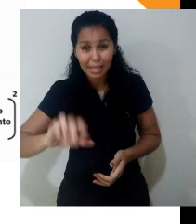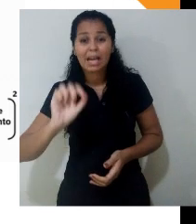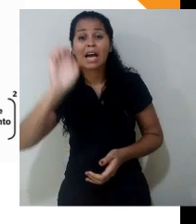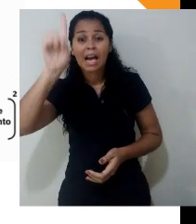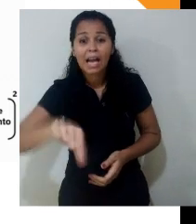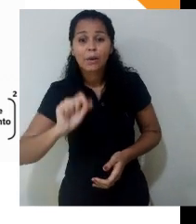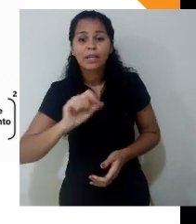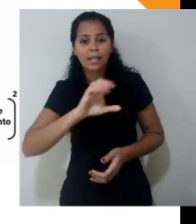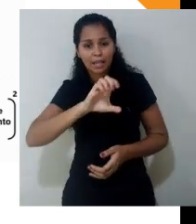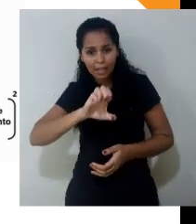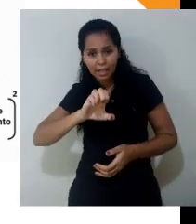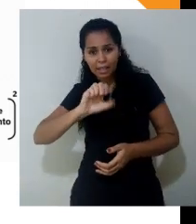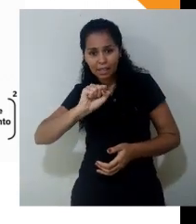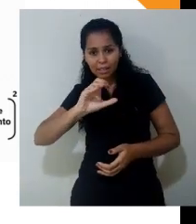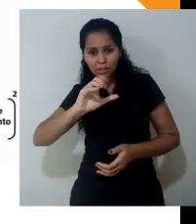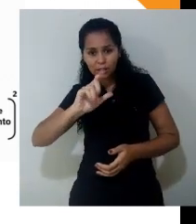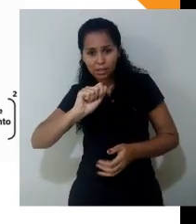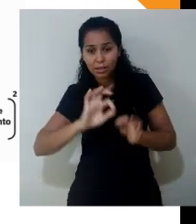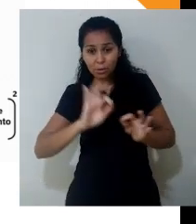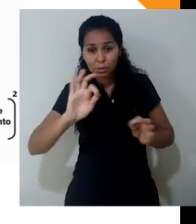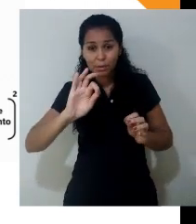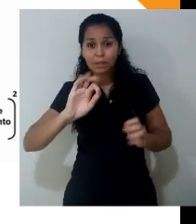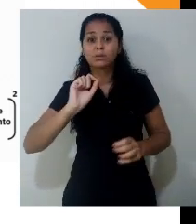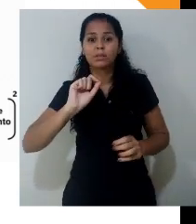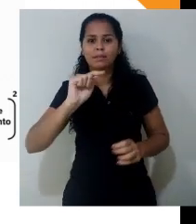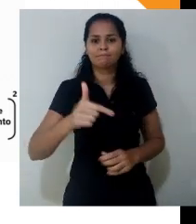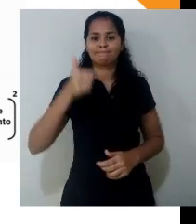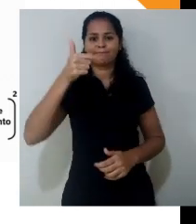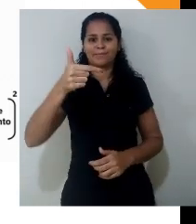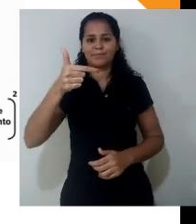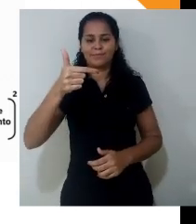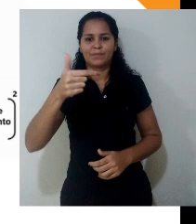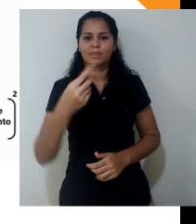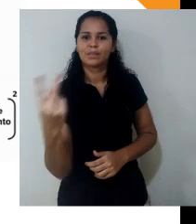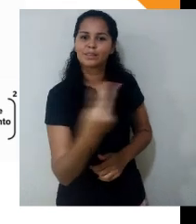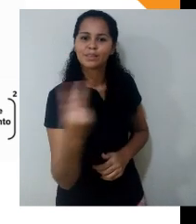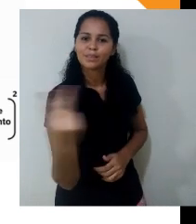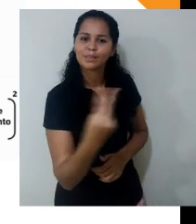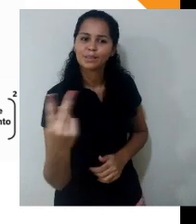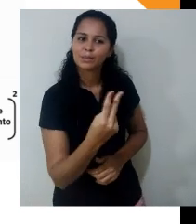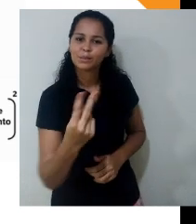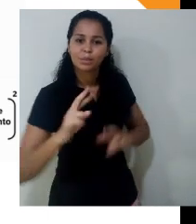quadrado. Como eu falei, essas duas